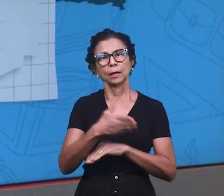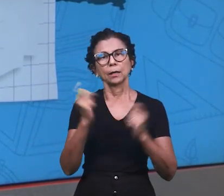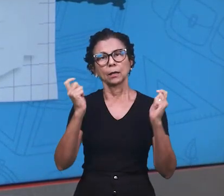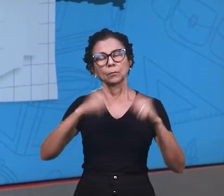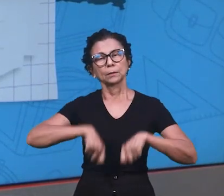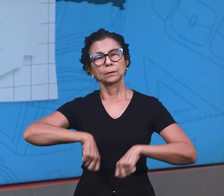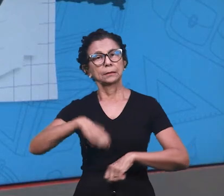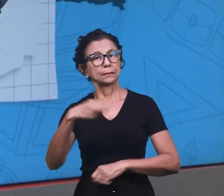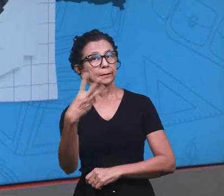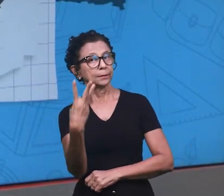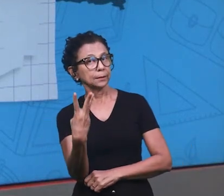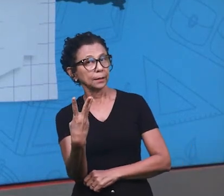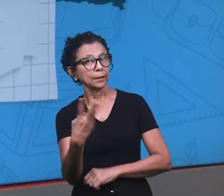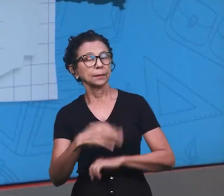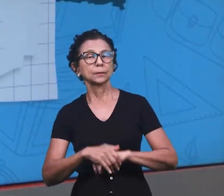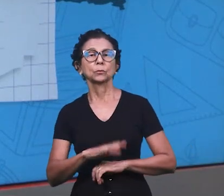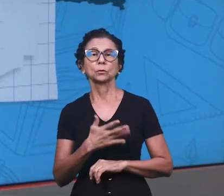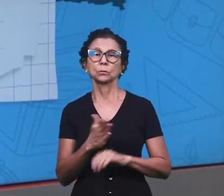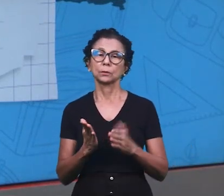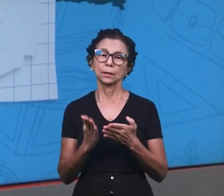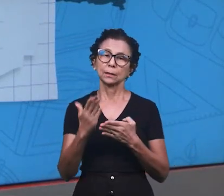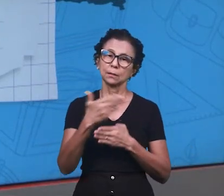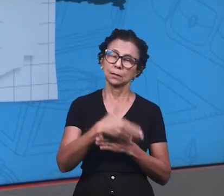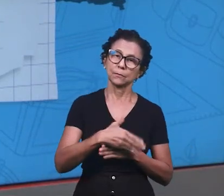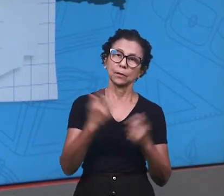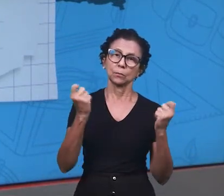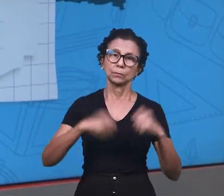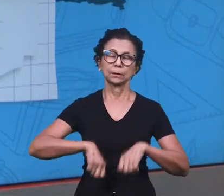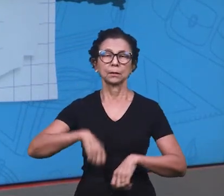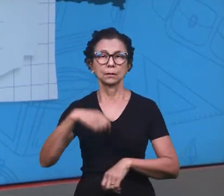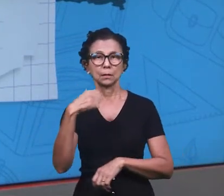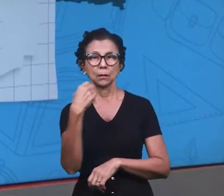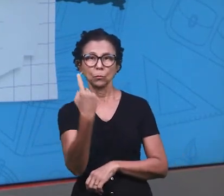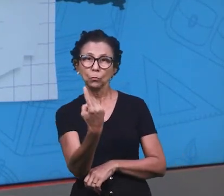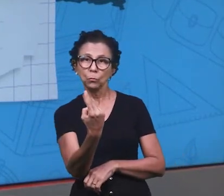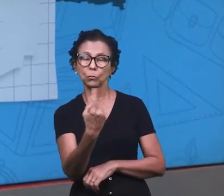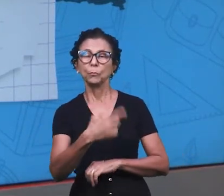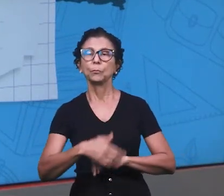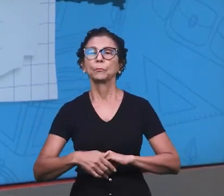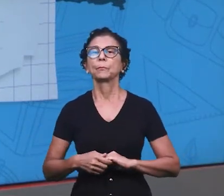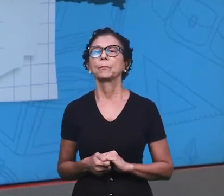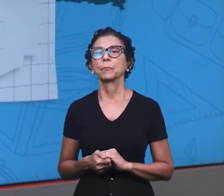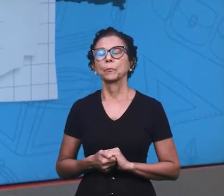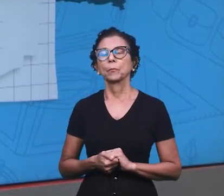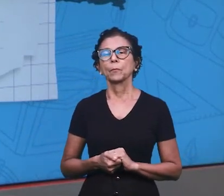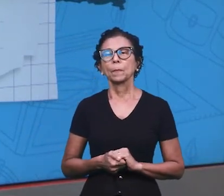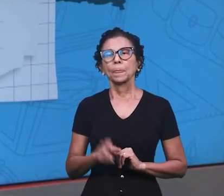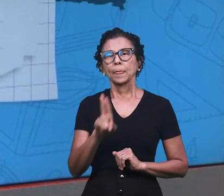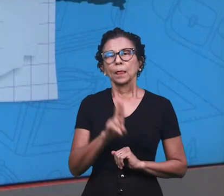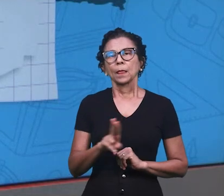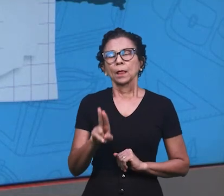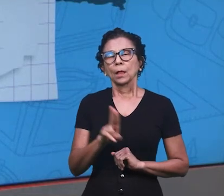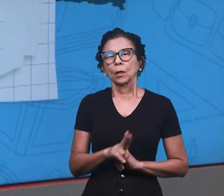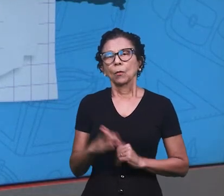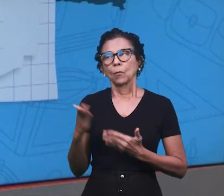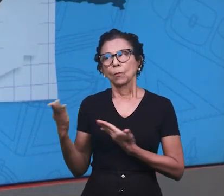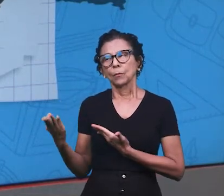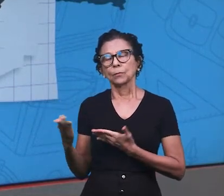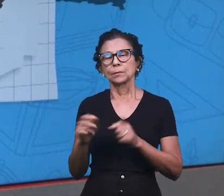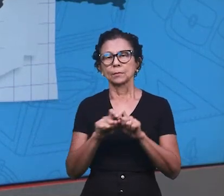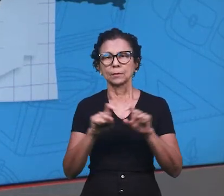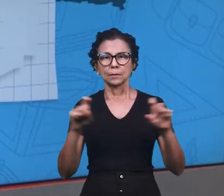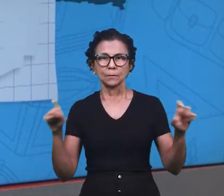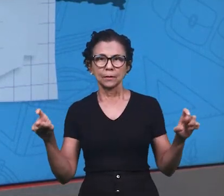Quando ele não apresenta nenhum desvio, é competência 1. Quando ele coloca agora, né, esse recurso coesivo, é a competência